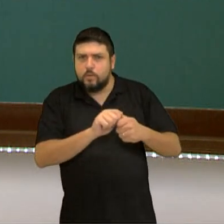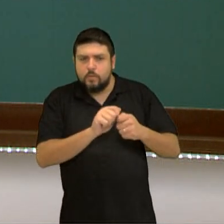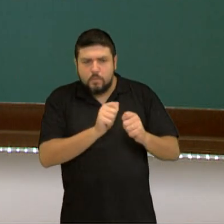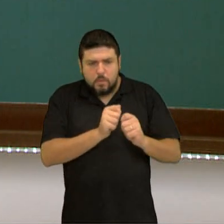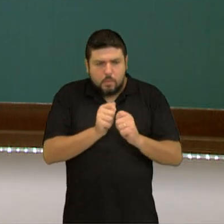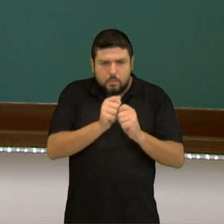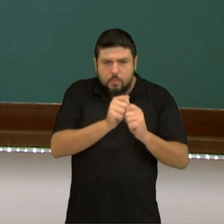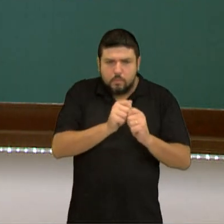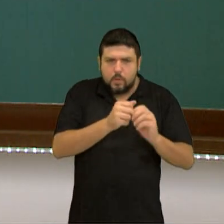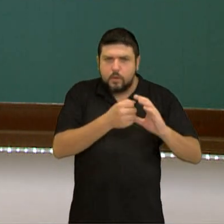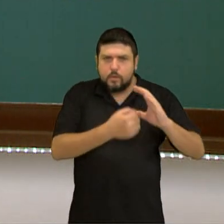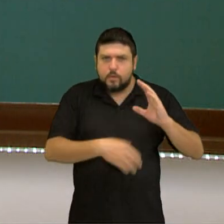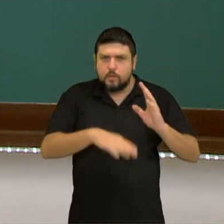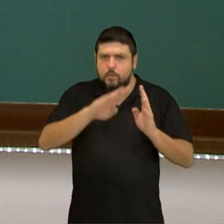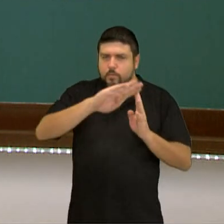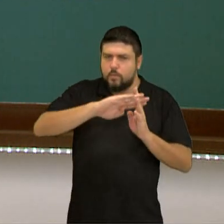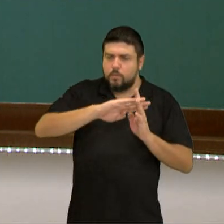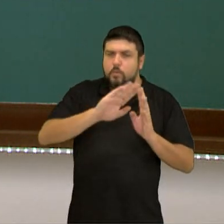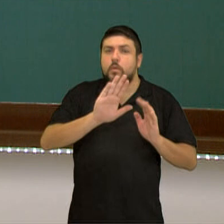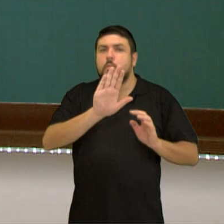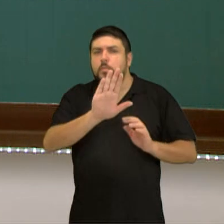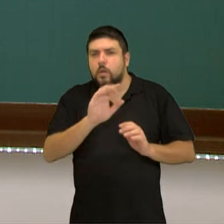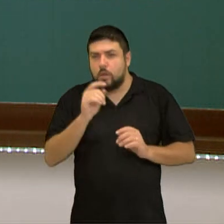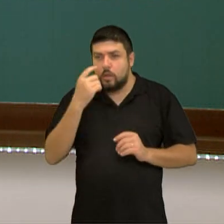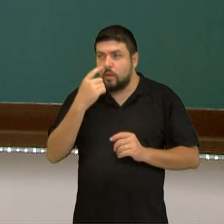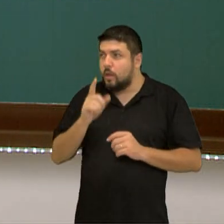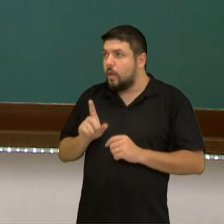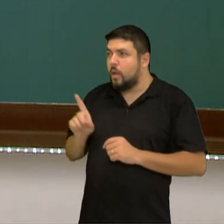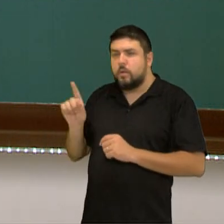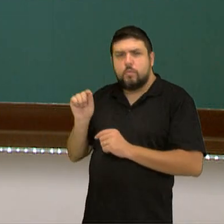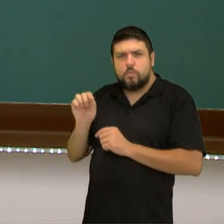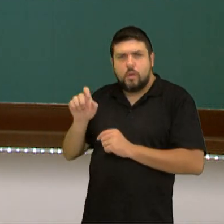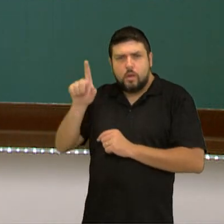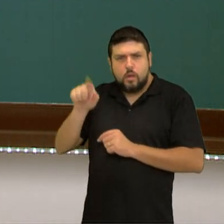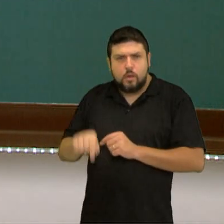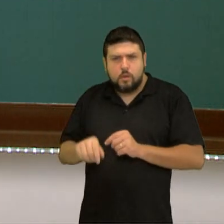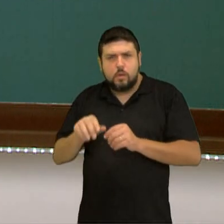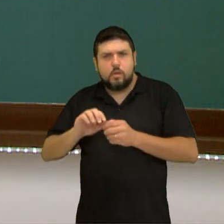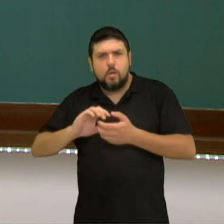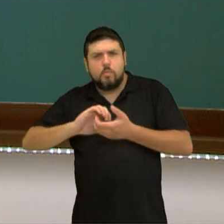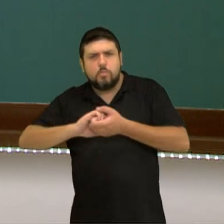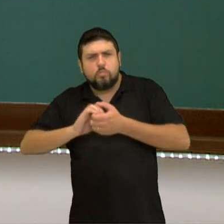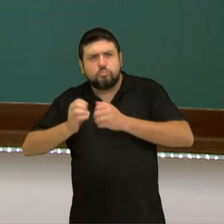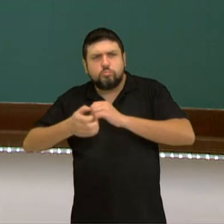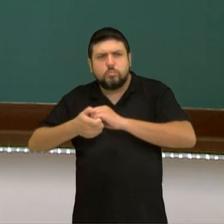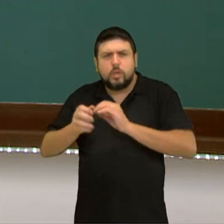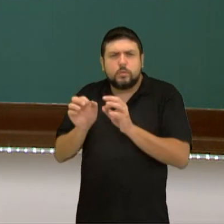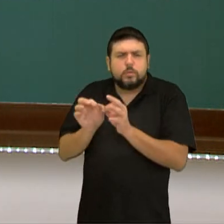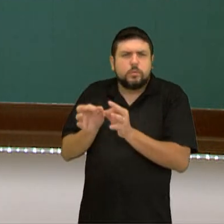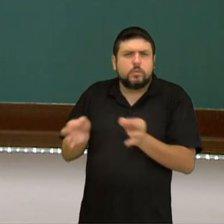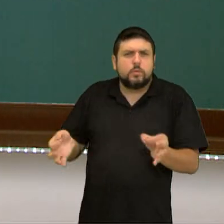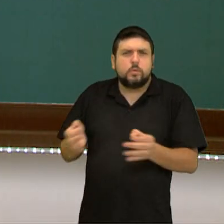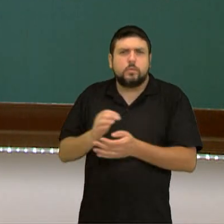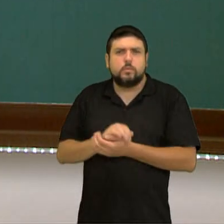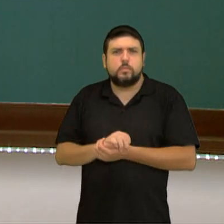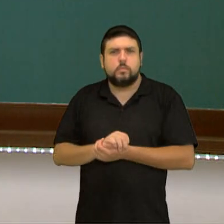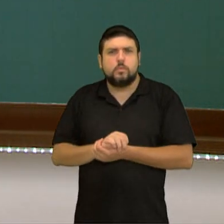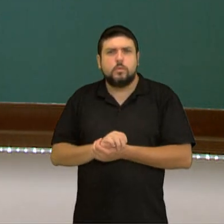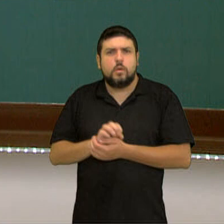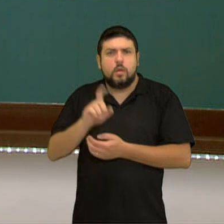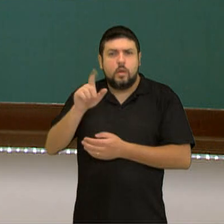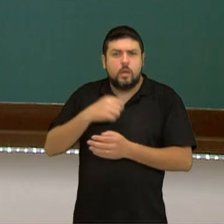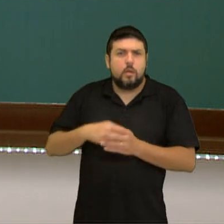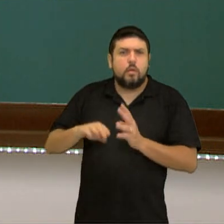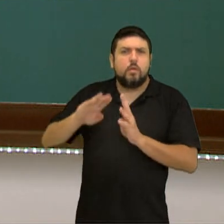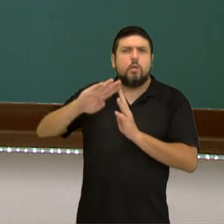característica barroca. Mas aqui eram artesãos ingênuos, simples, né? É o barroco popular